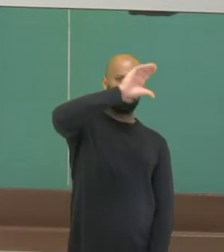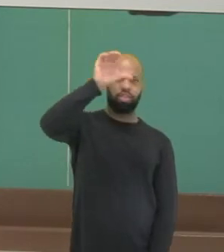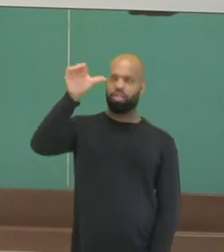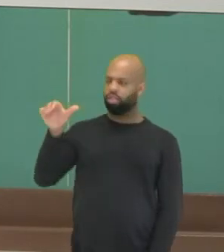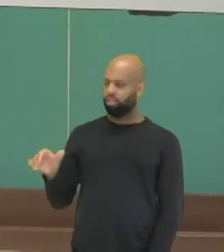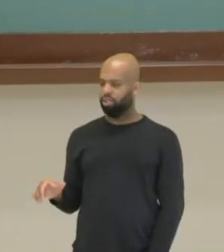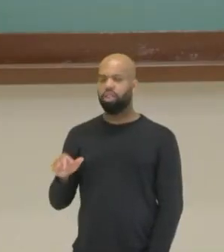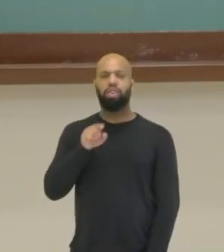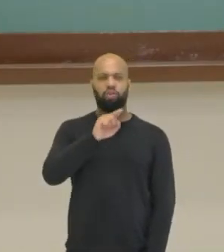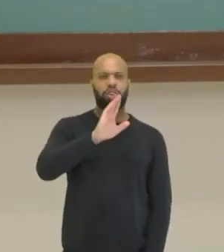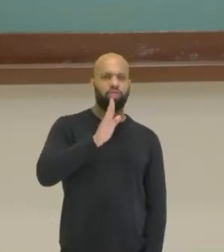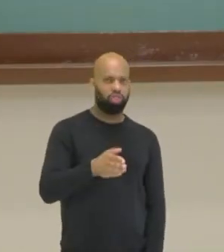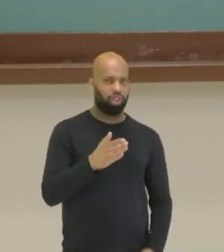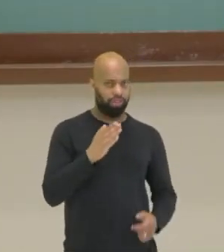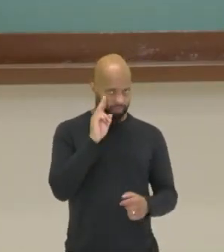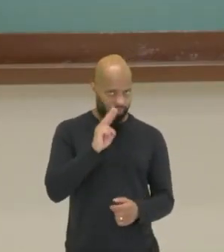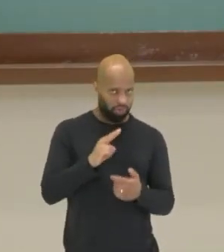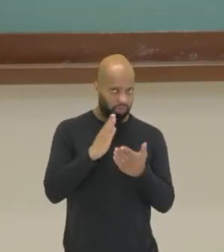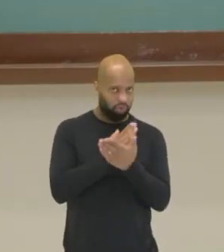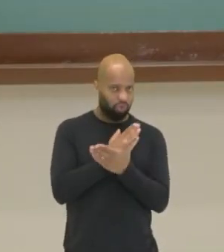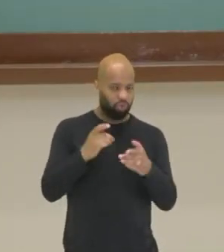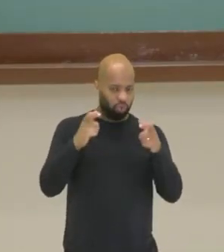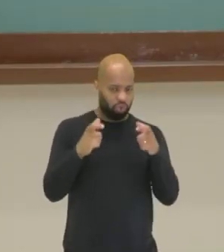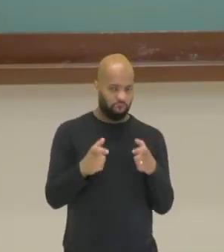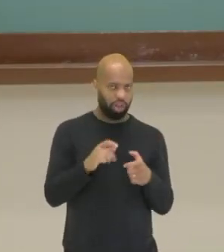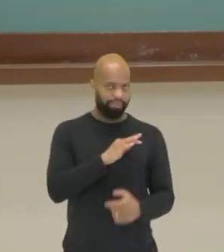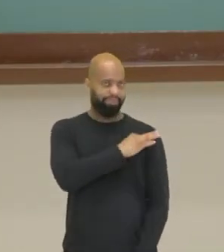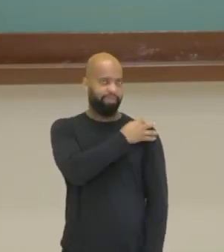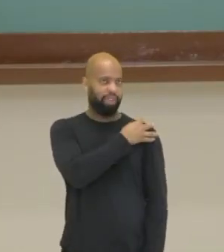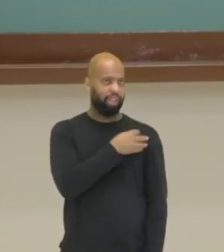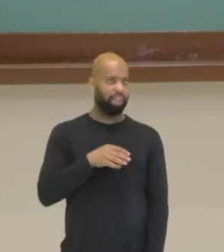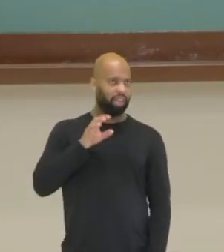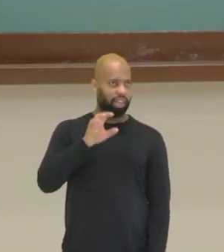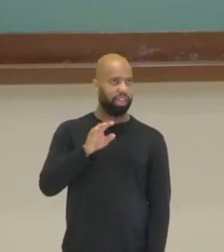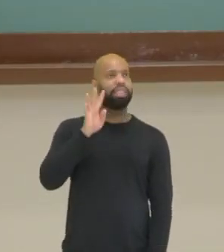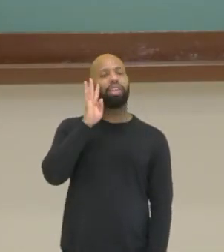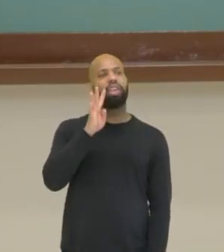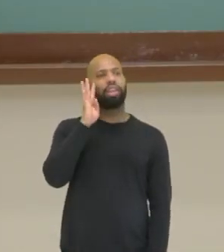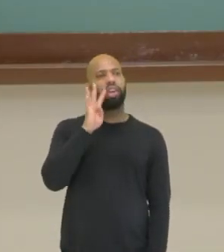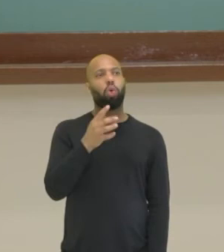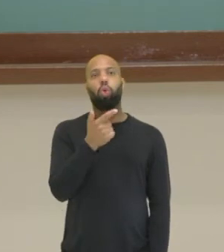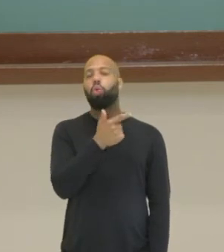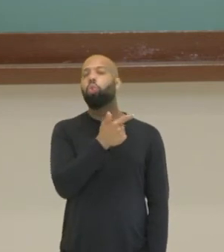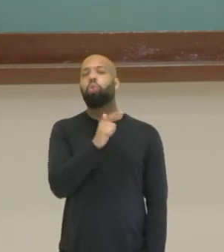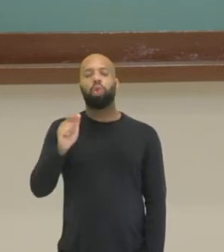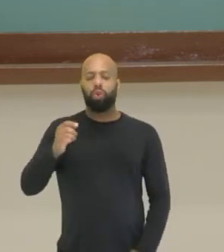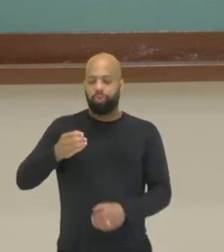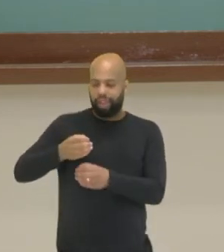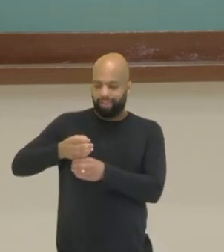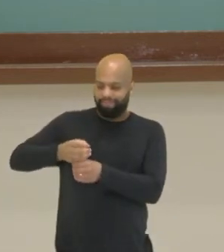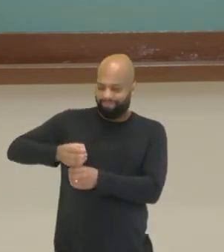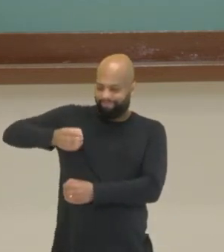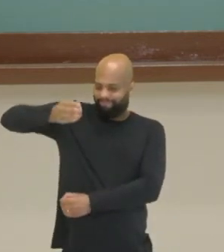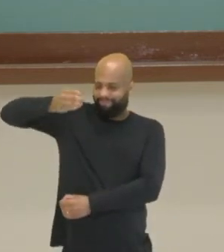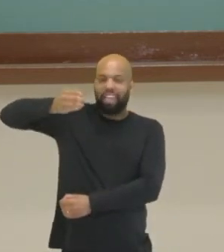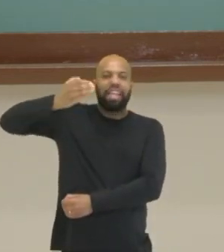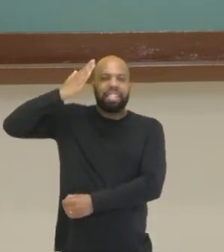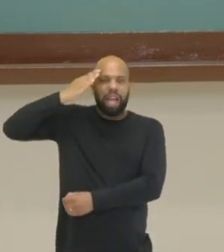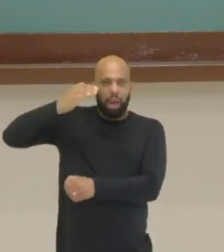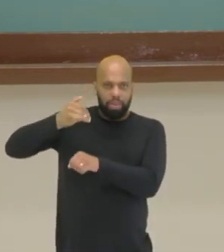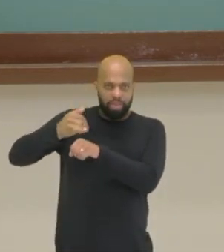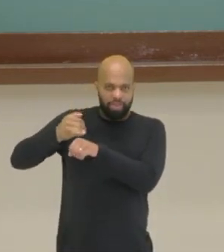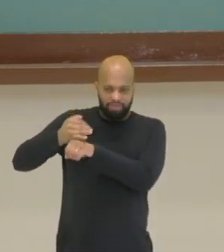viram em algum lugar, talvez, essa técnica de construção em arco? É muito bacana, ela não tem viga, ela não tem a armação em